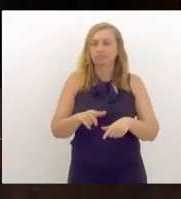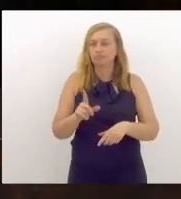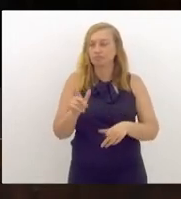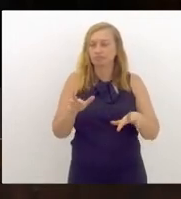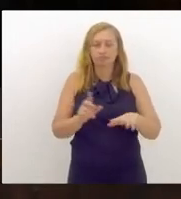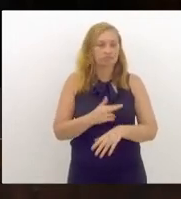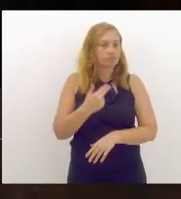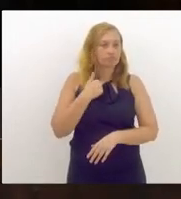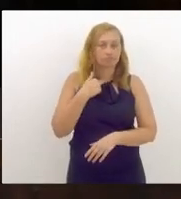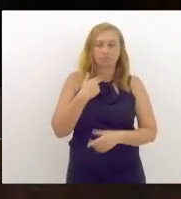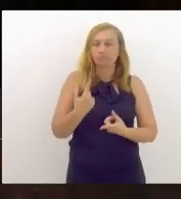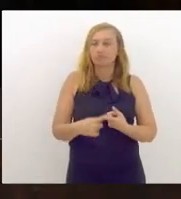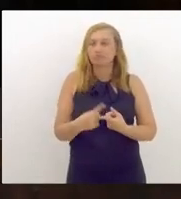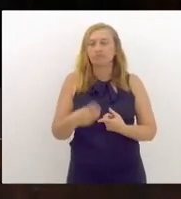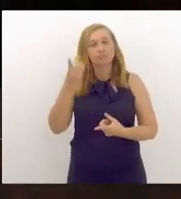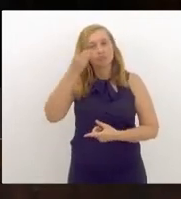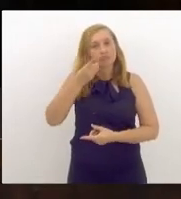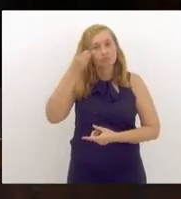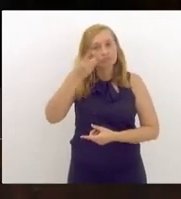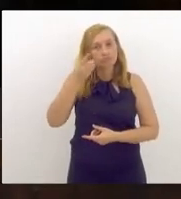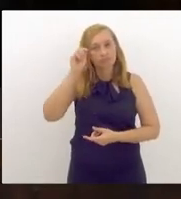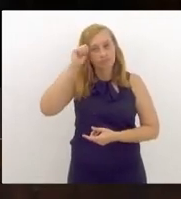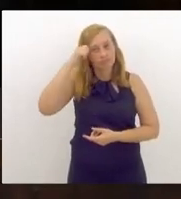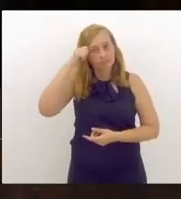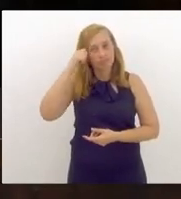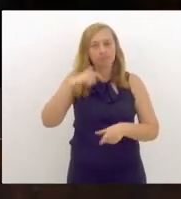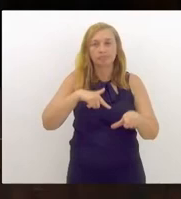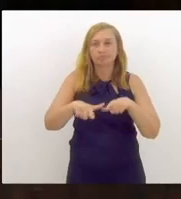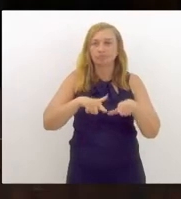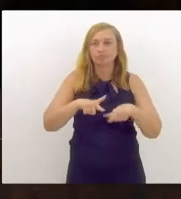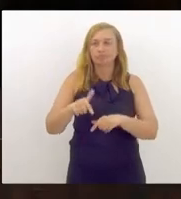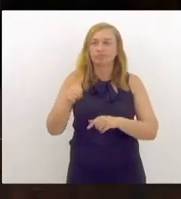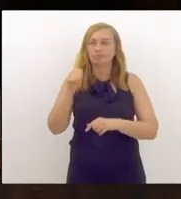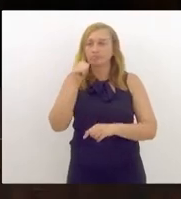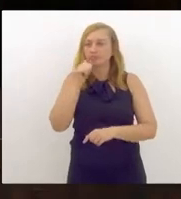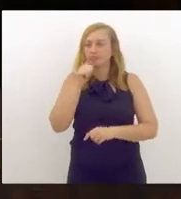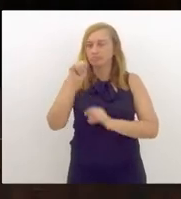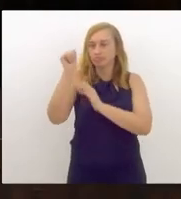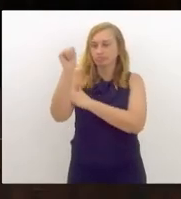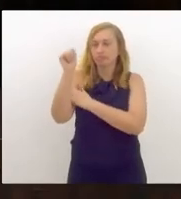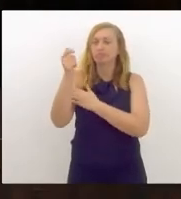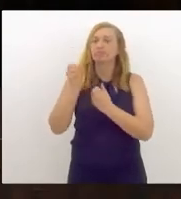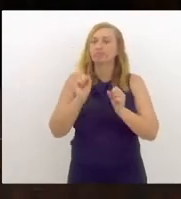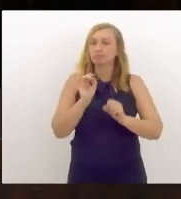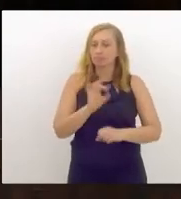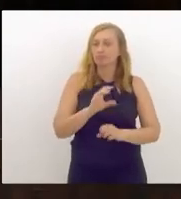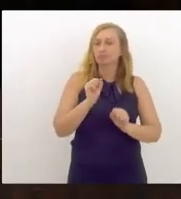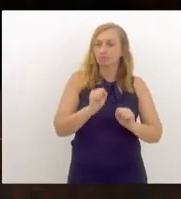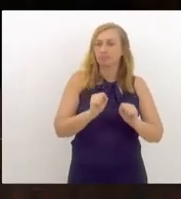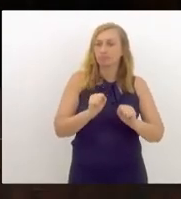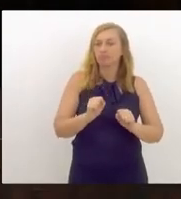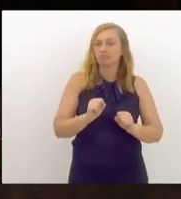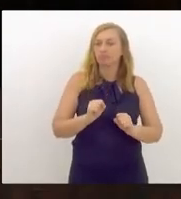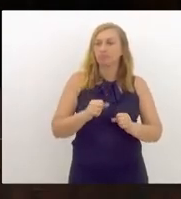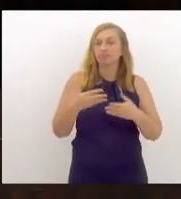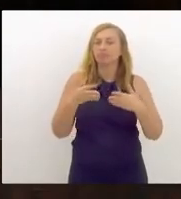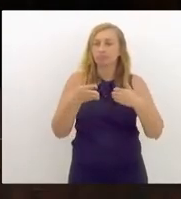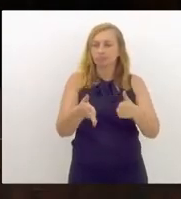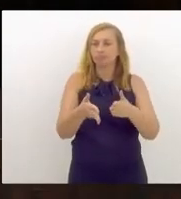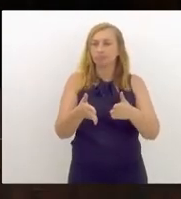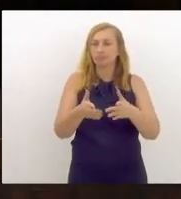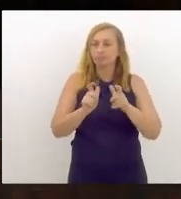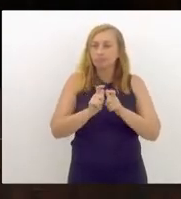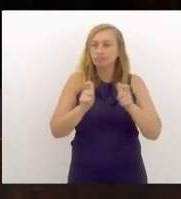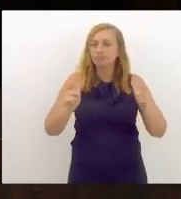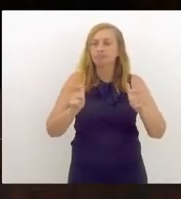diferente porque a deputada como Negra trabalhadora feminista só poderia dar esse dar esse enfoque e cara